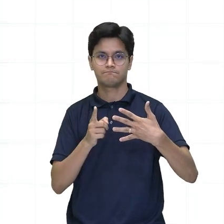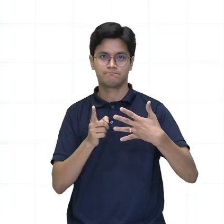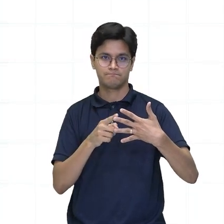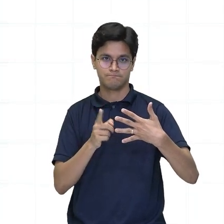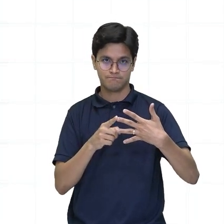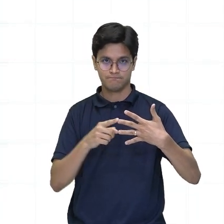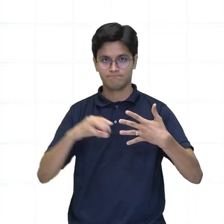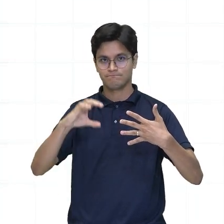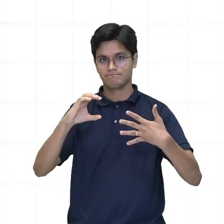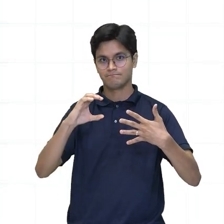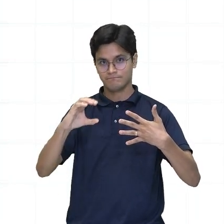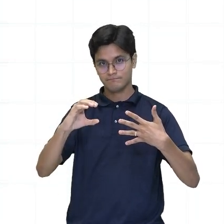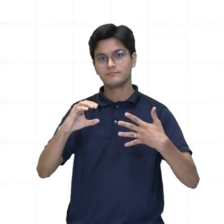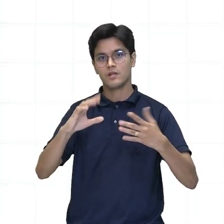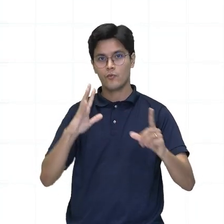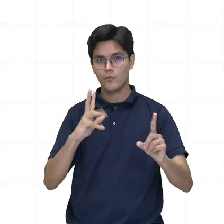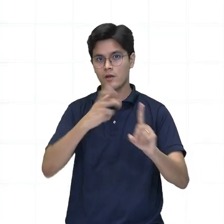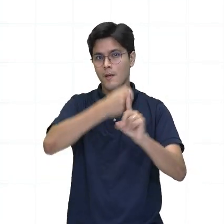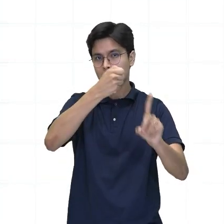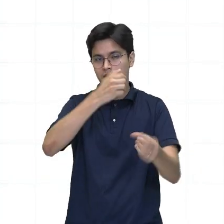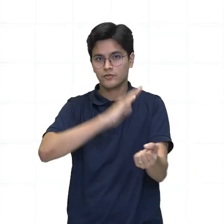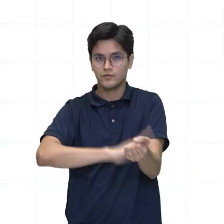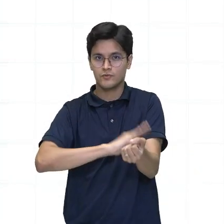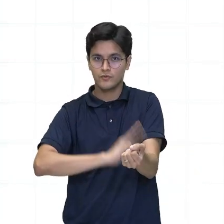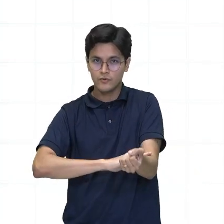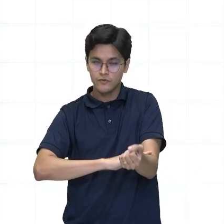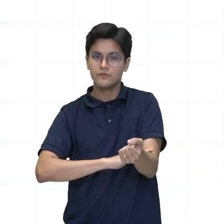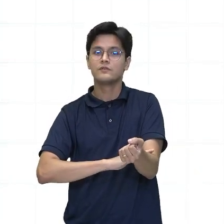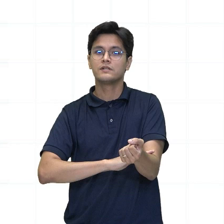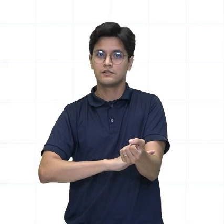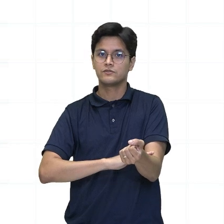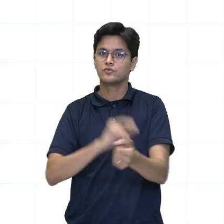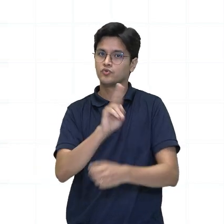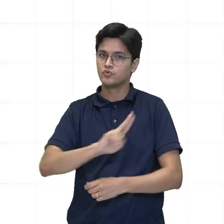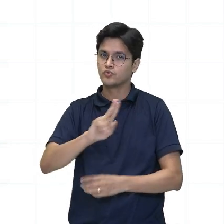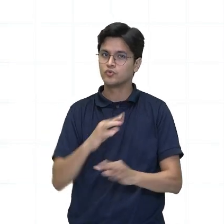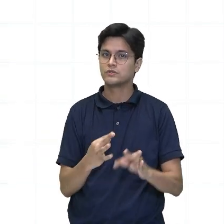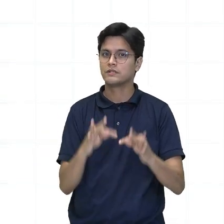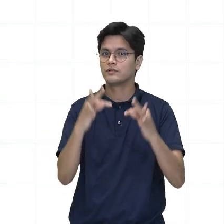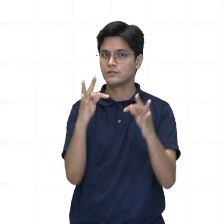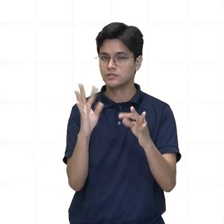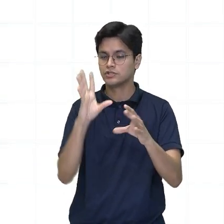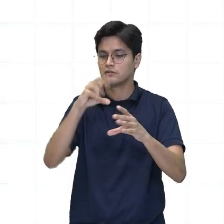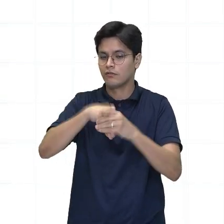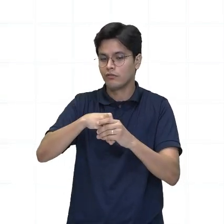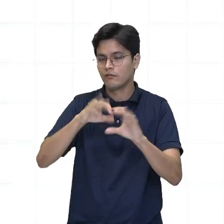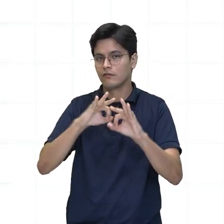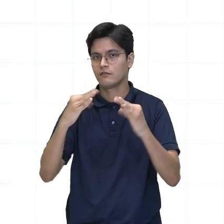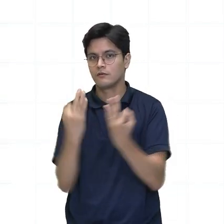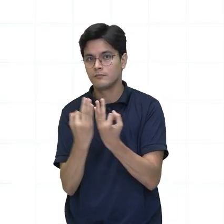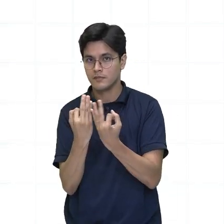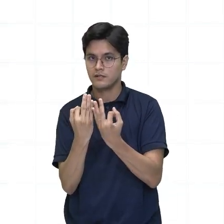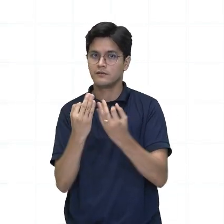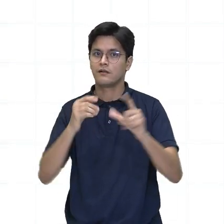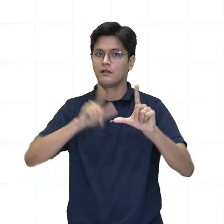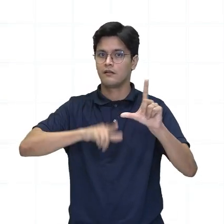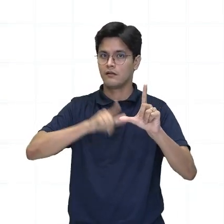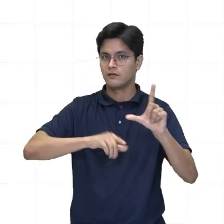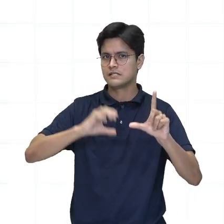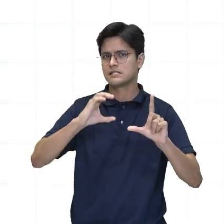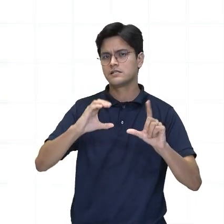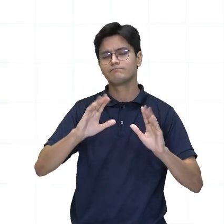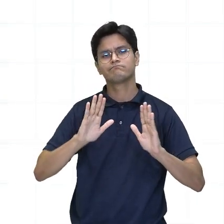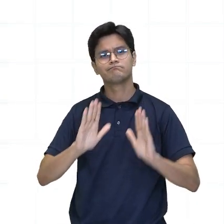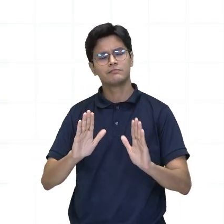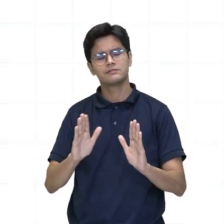vício das mídias sociais nas famílias, seria a letra C. Ah, professora, mas está muito difícil, eu não